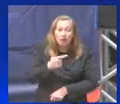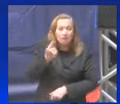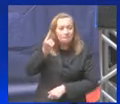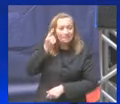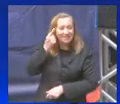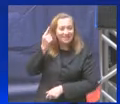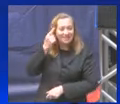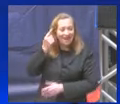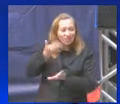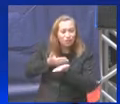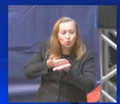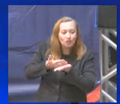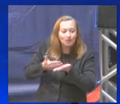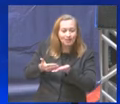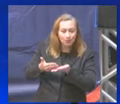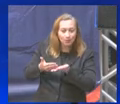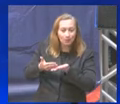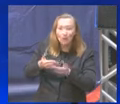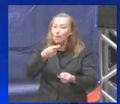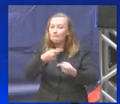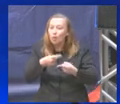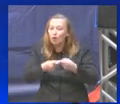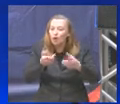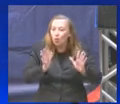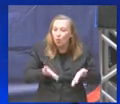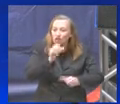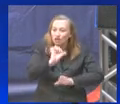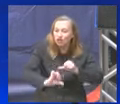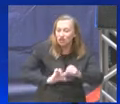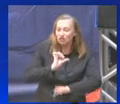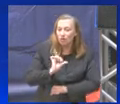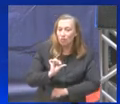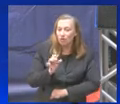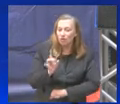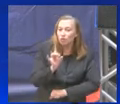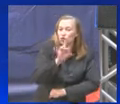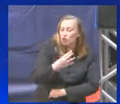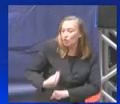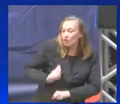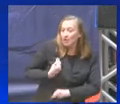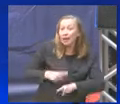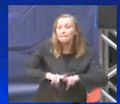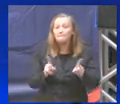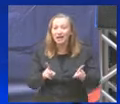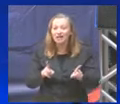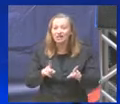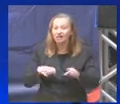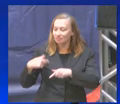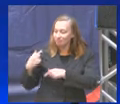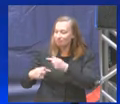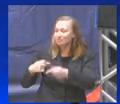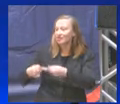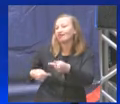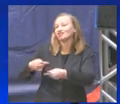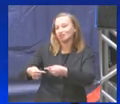esperávamos no início. Porque hoje ele transformou não apenas vidas, mas gerações.